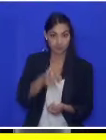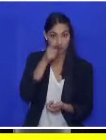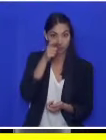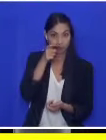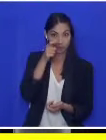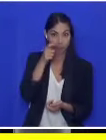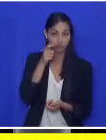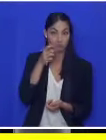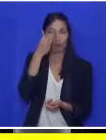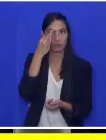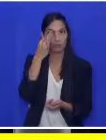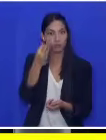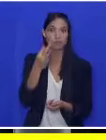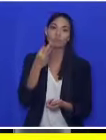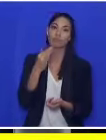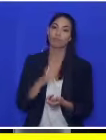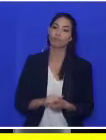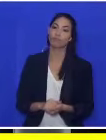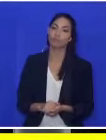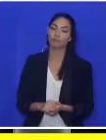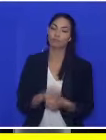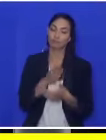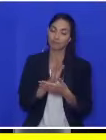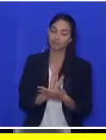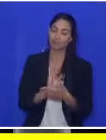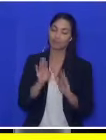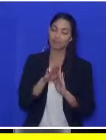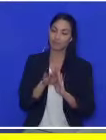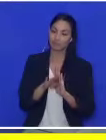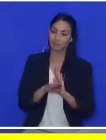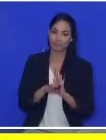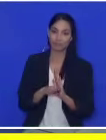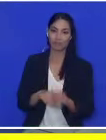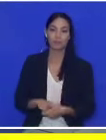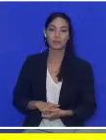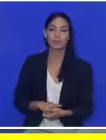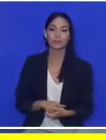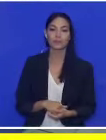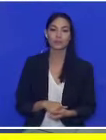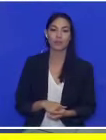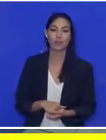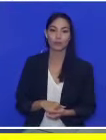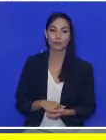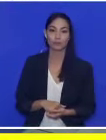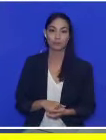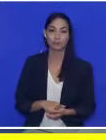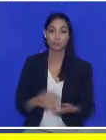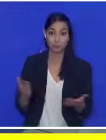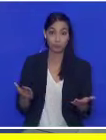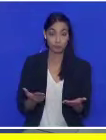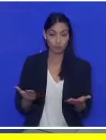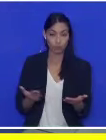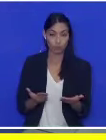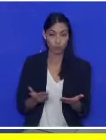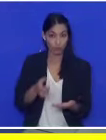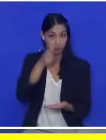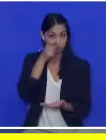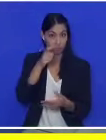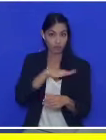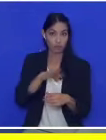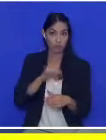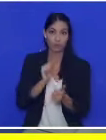Kathleen Vieira, atentas, validando este procedimento. E agora vão validar o sorteio do Time do